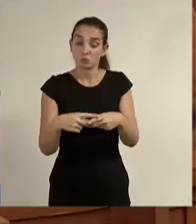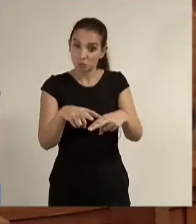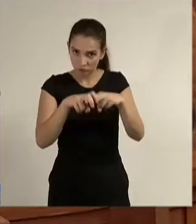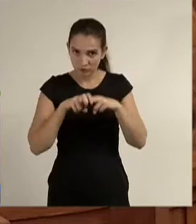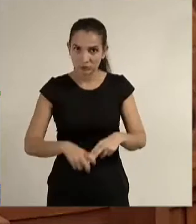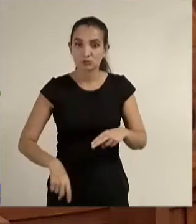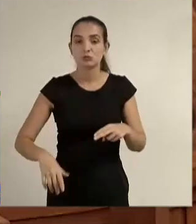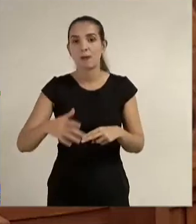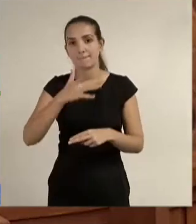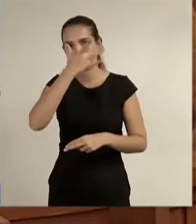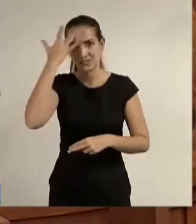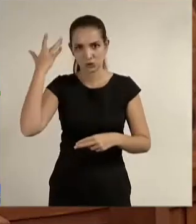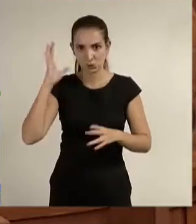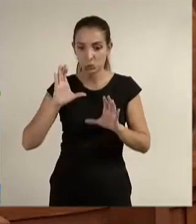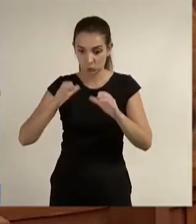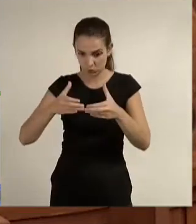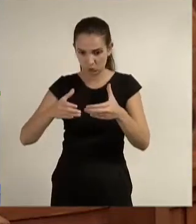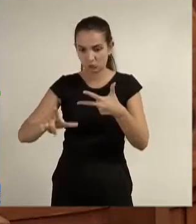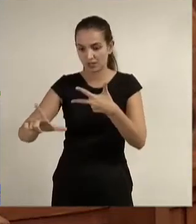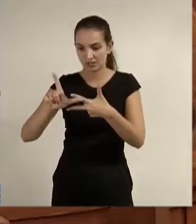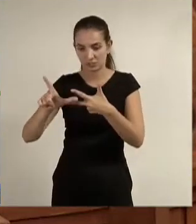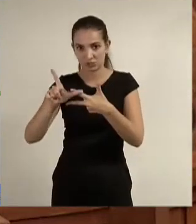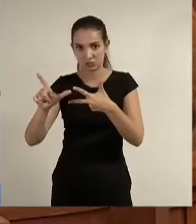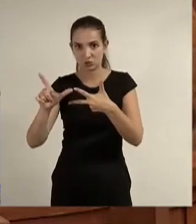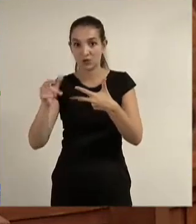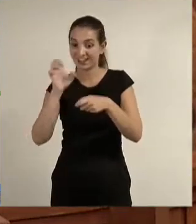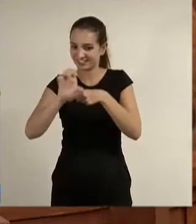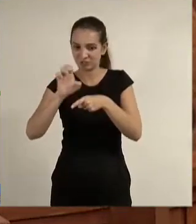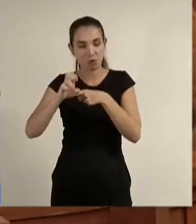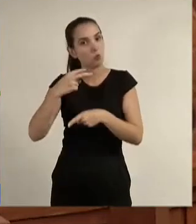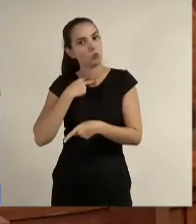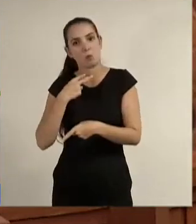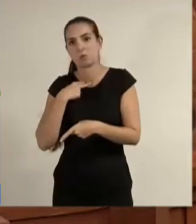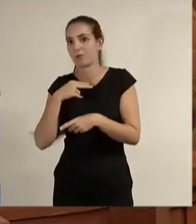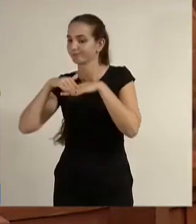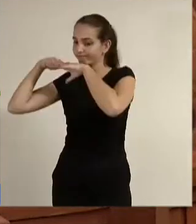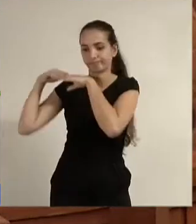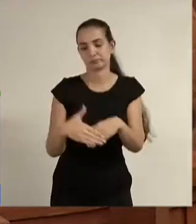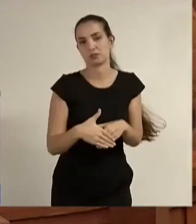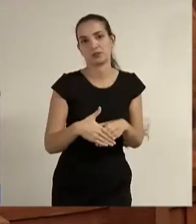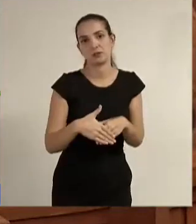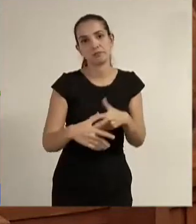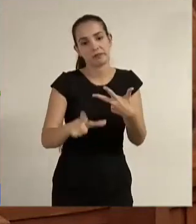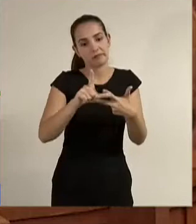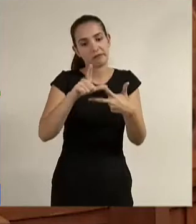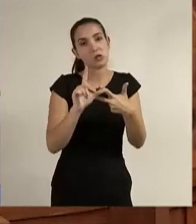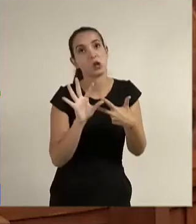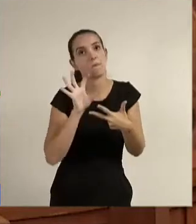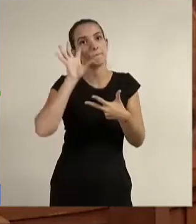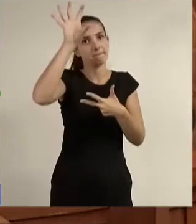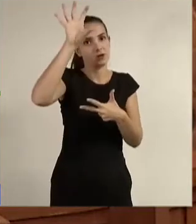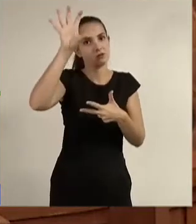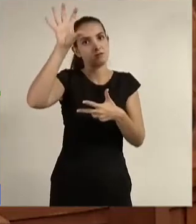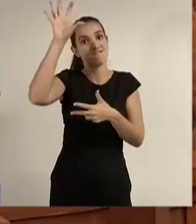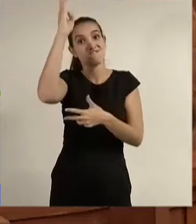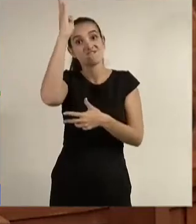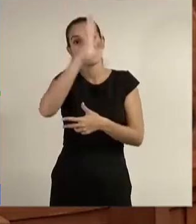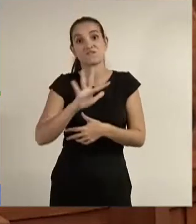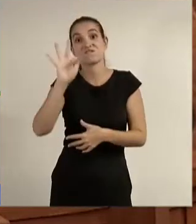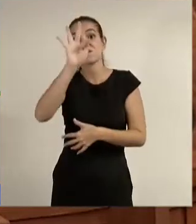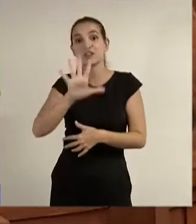ele não pode adentrar as competências federais, razão pela qual a Comissão de Constituição, Justiça